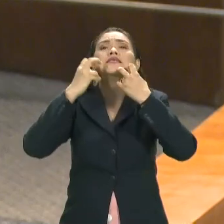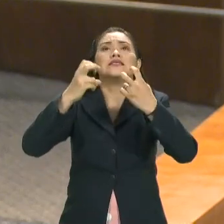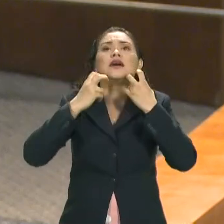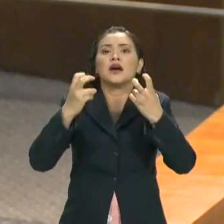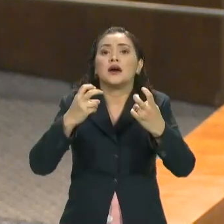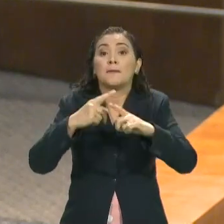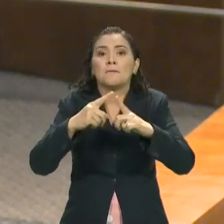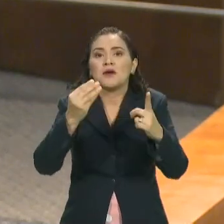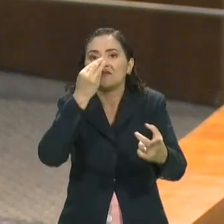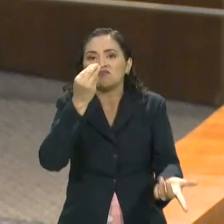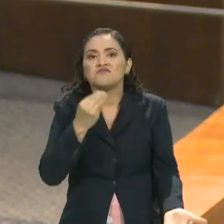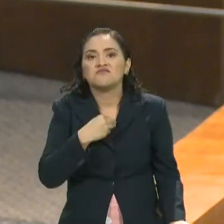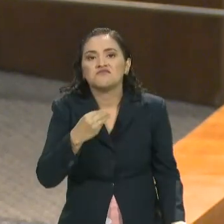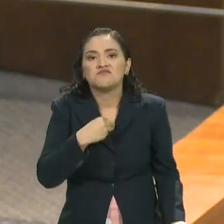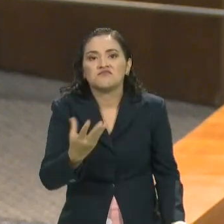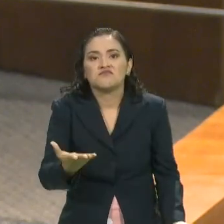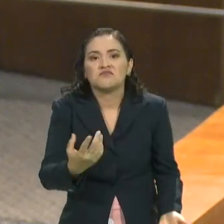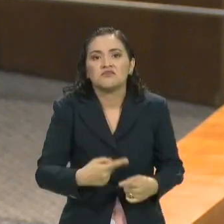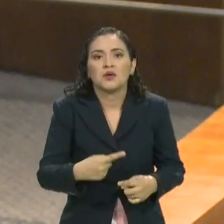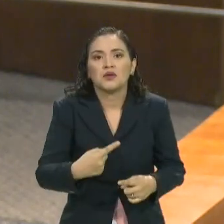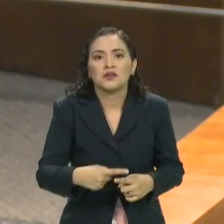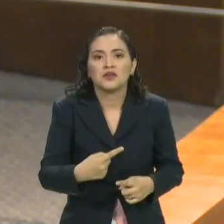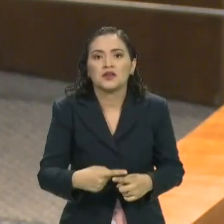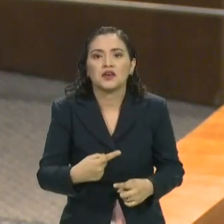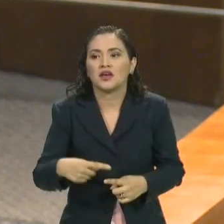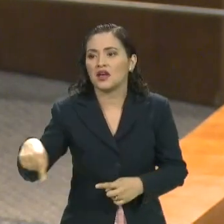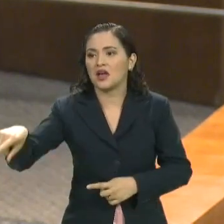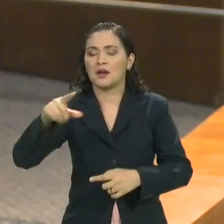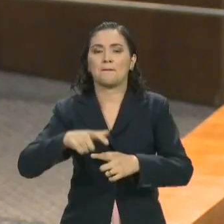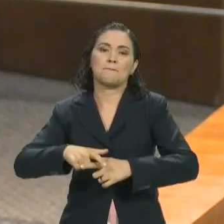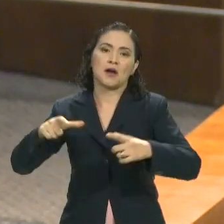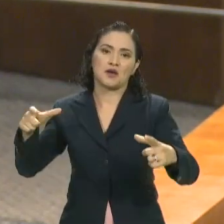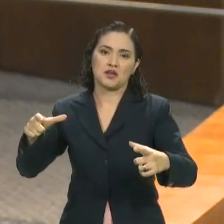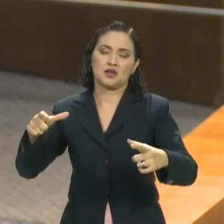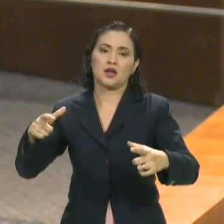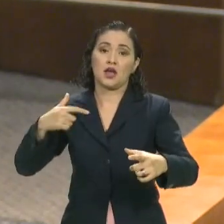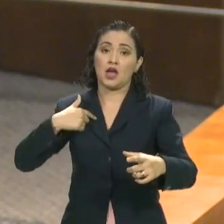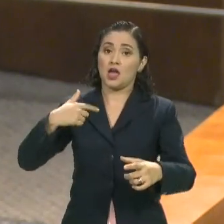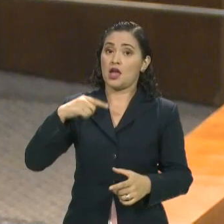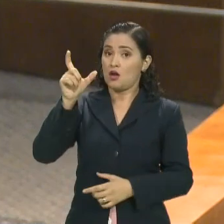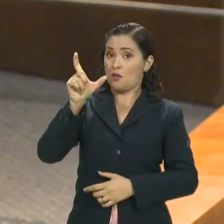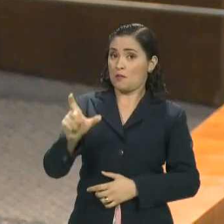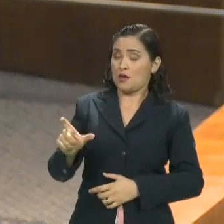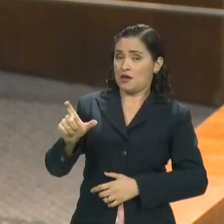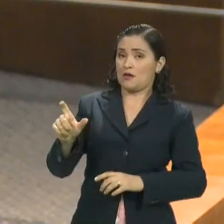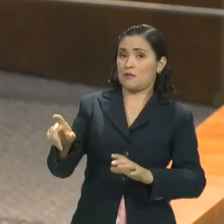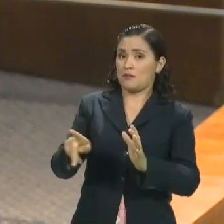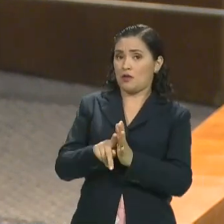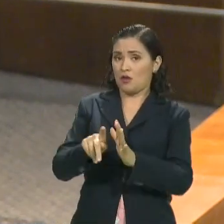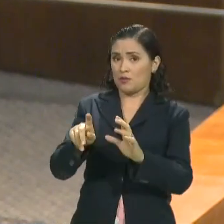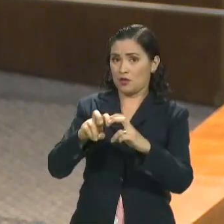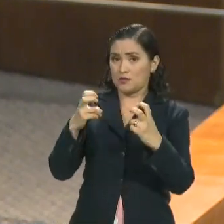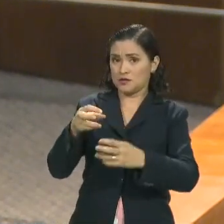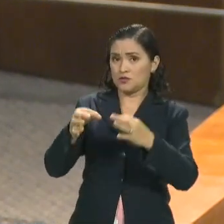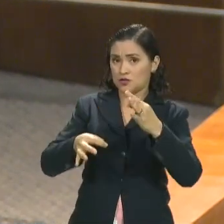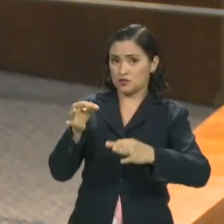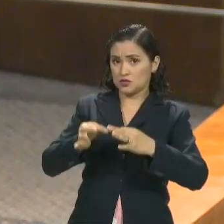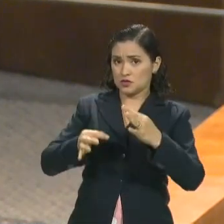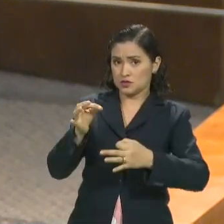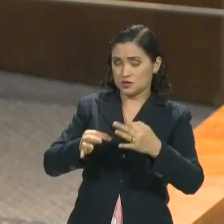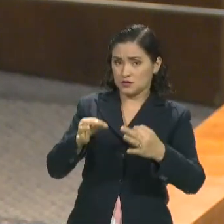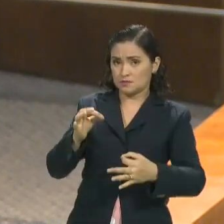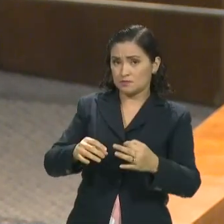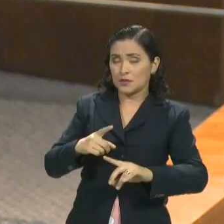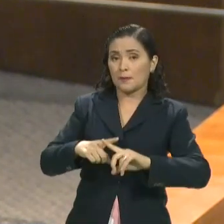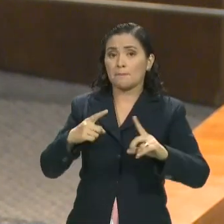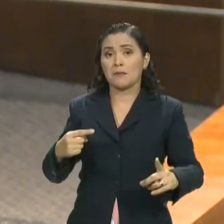CCJ, como membro da CCJ, votações que sequer eu conseguia participar ou debater, mas era